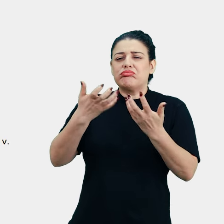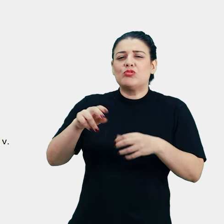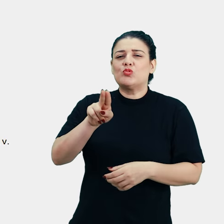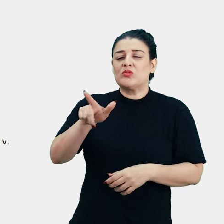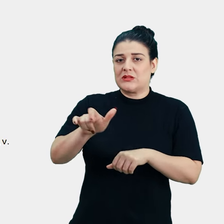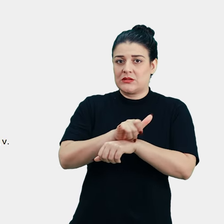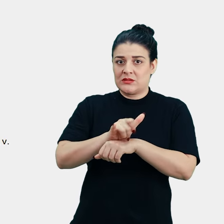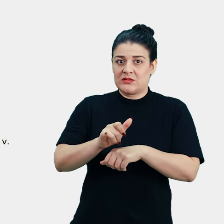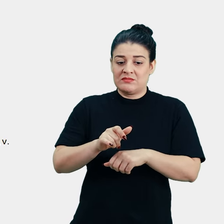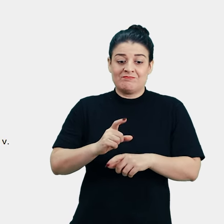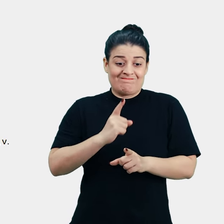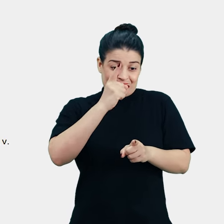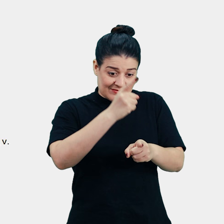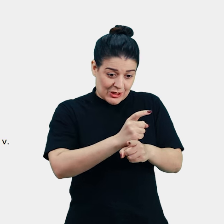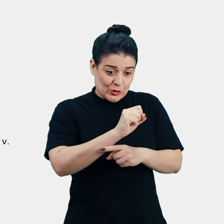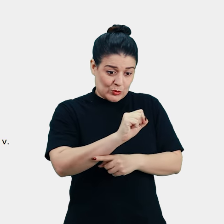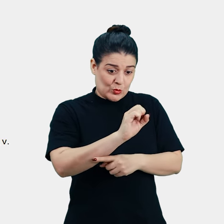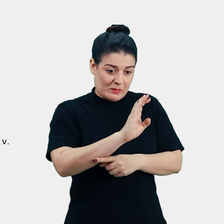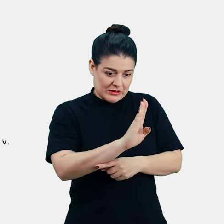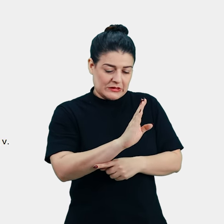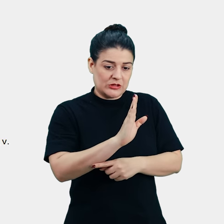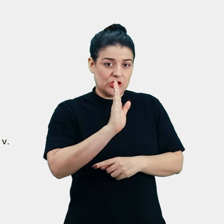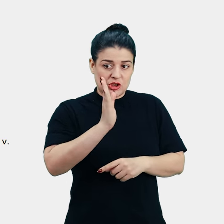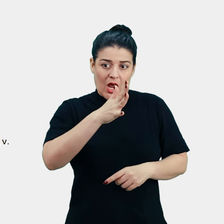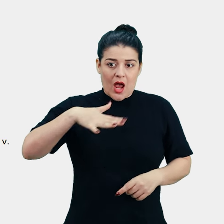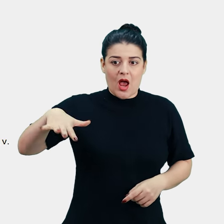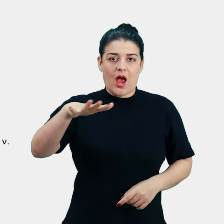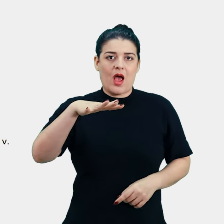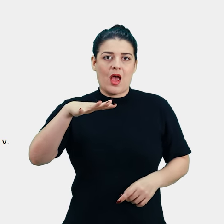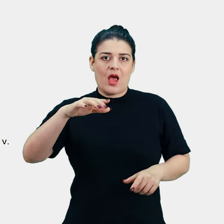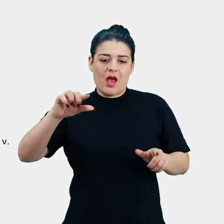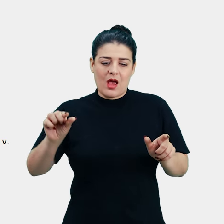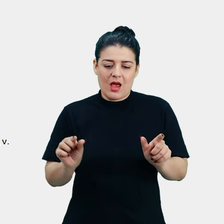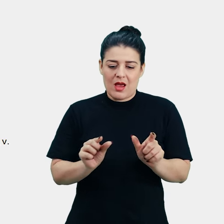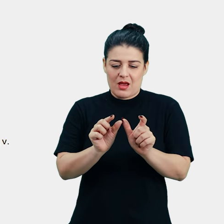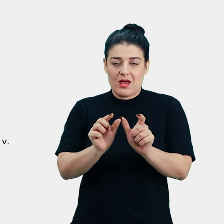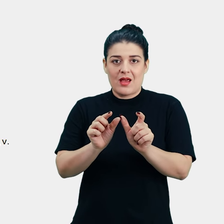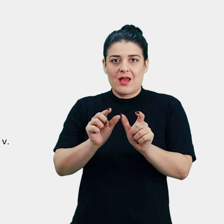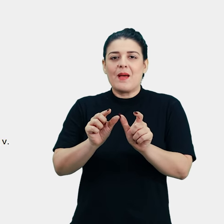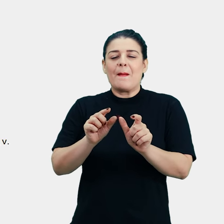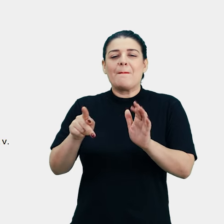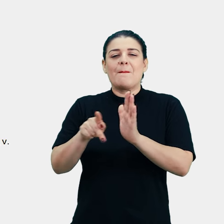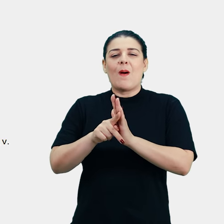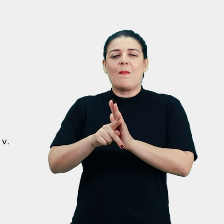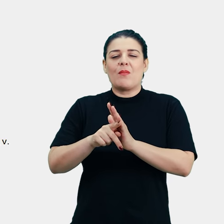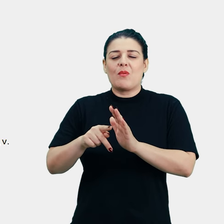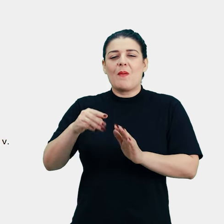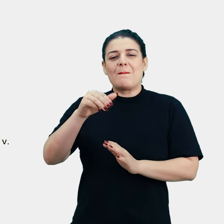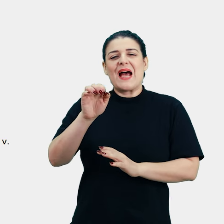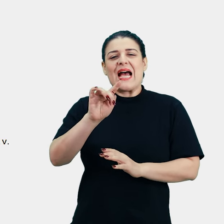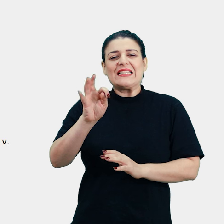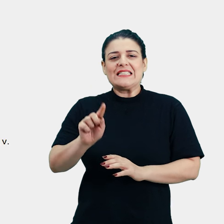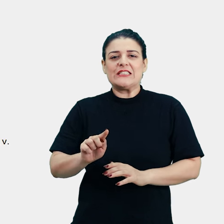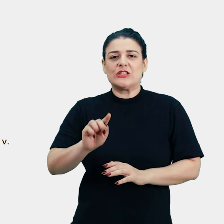Refere-se à identificação de substâncias conhecidas em matrizes biológicas complexas, tá? E é